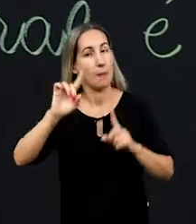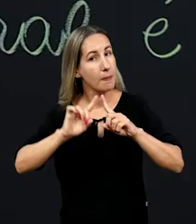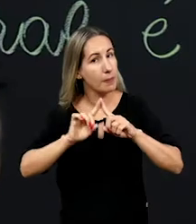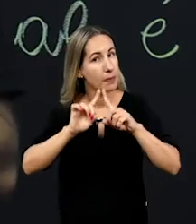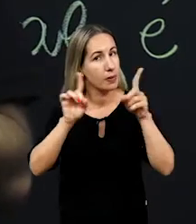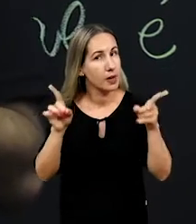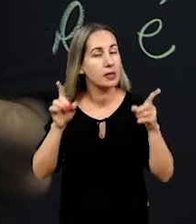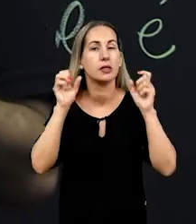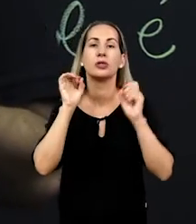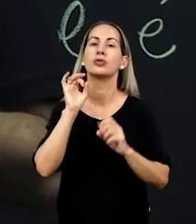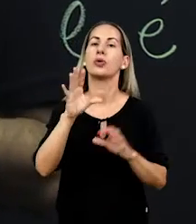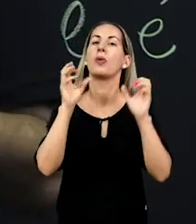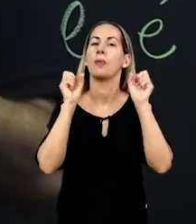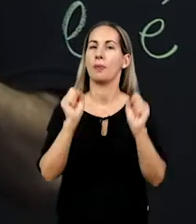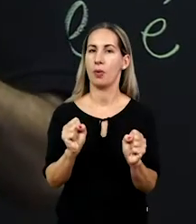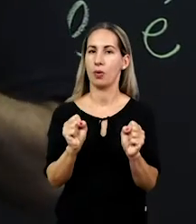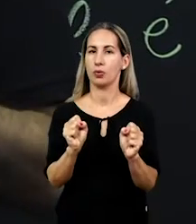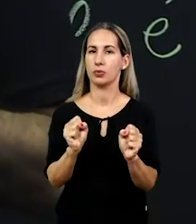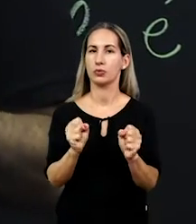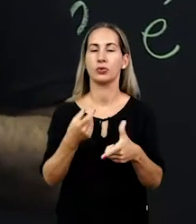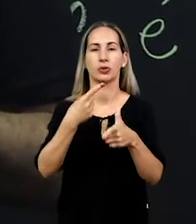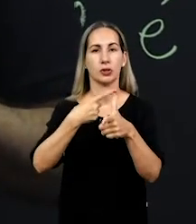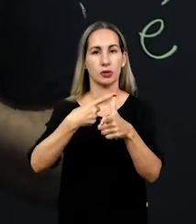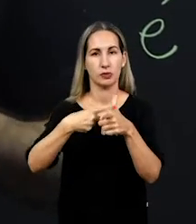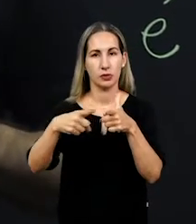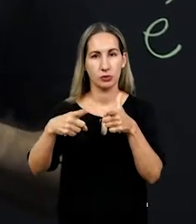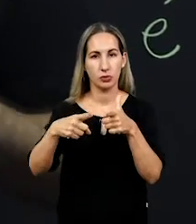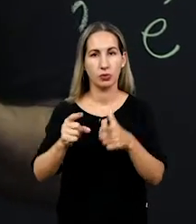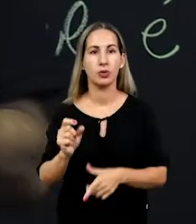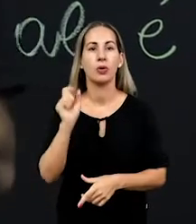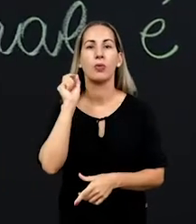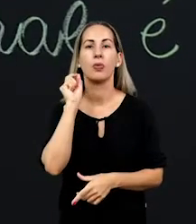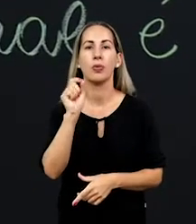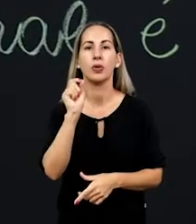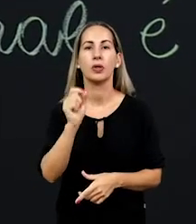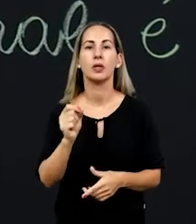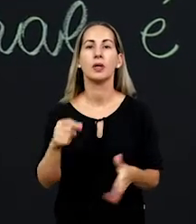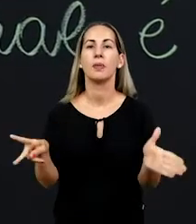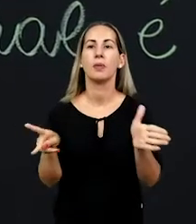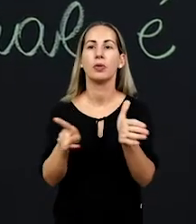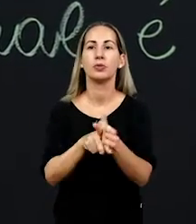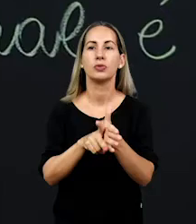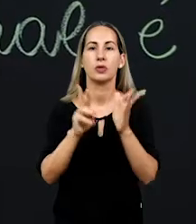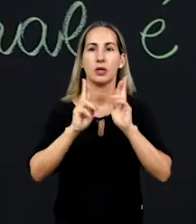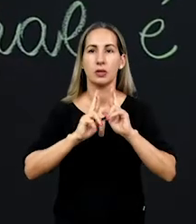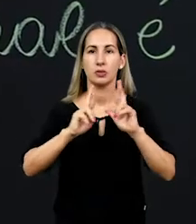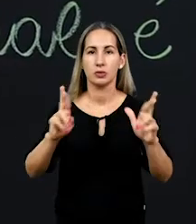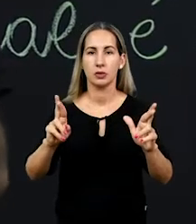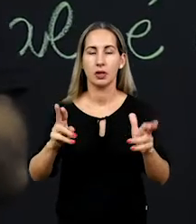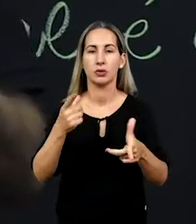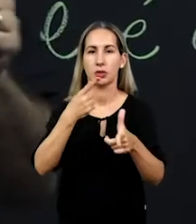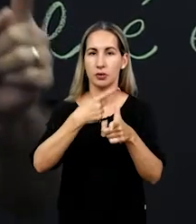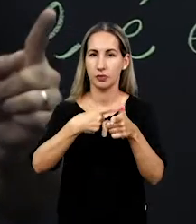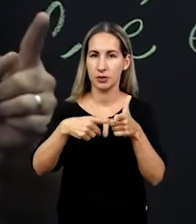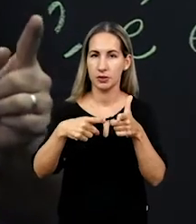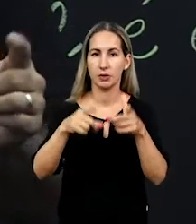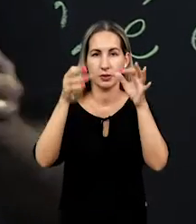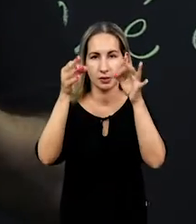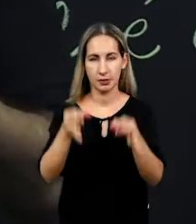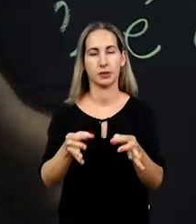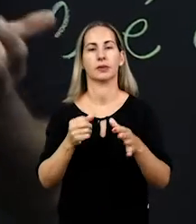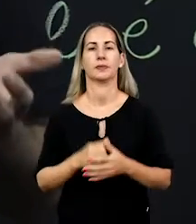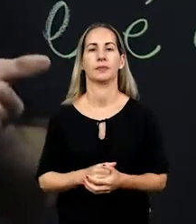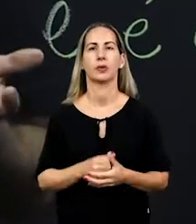mas eu só posso considerar como divisores aqueles que possuem como resultado uma divisão